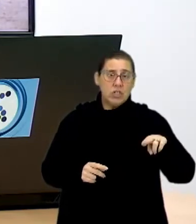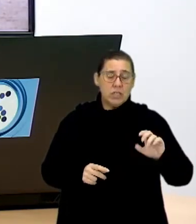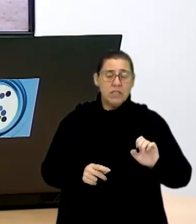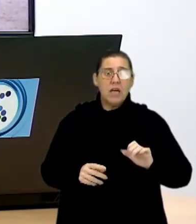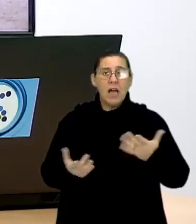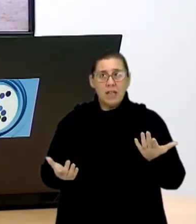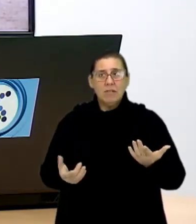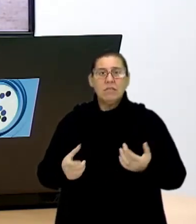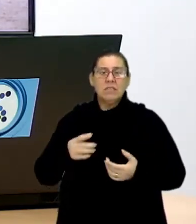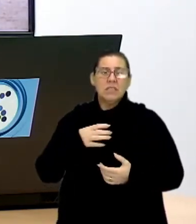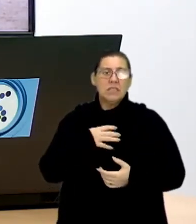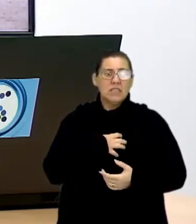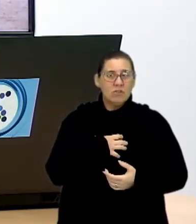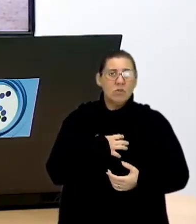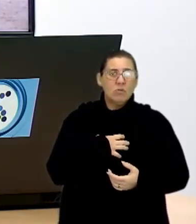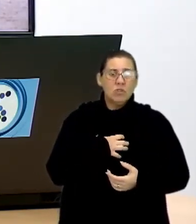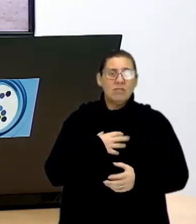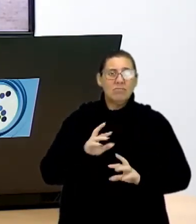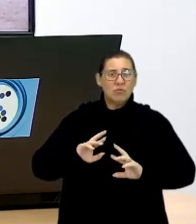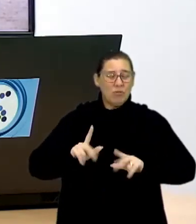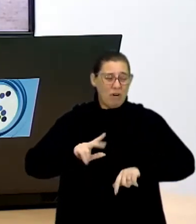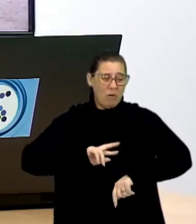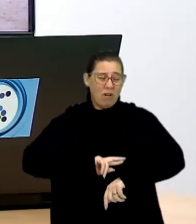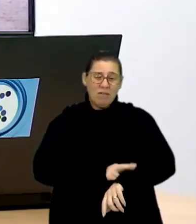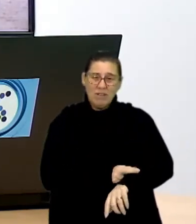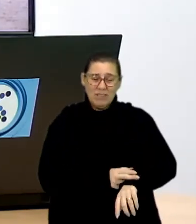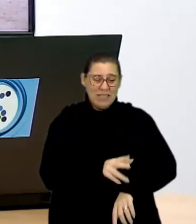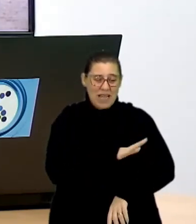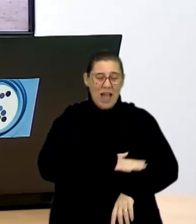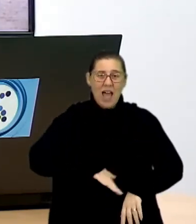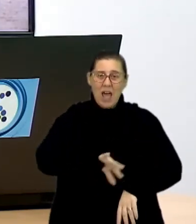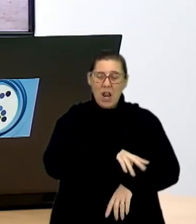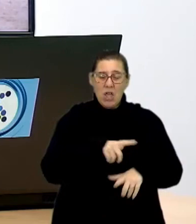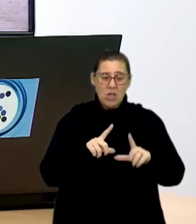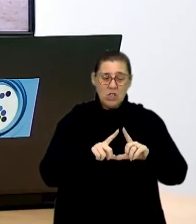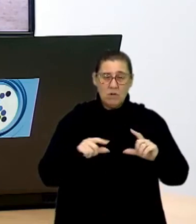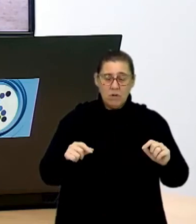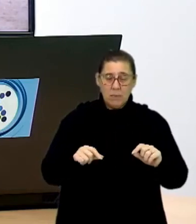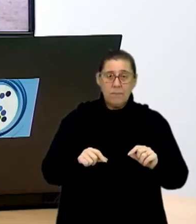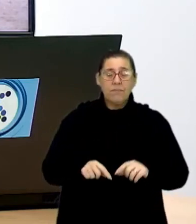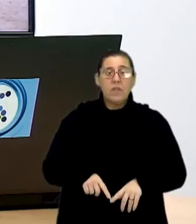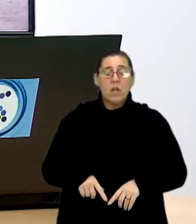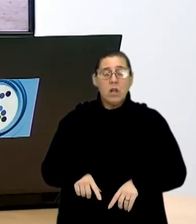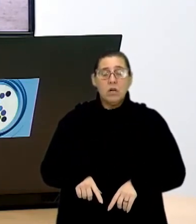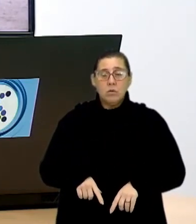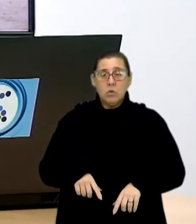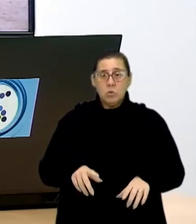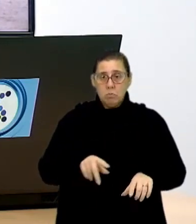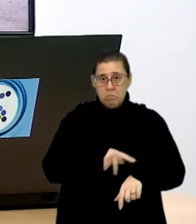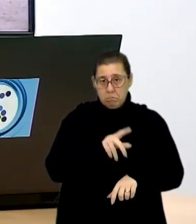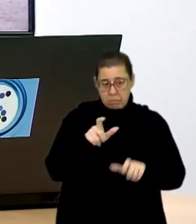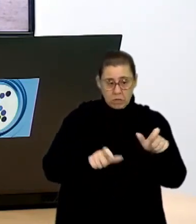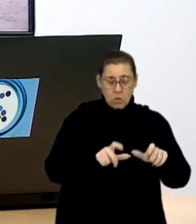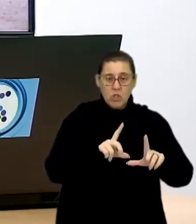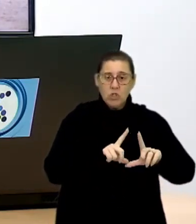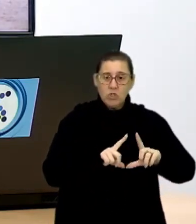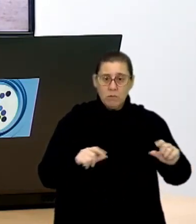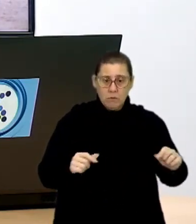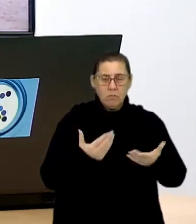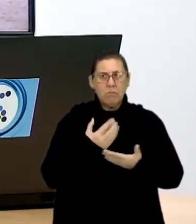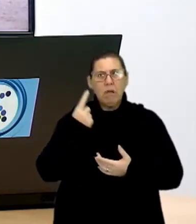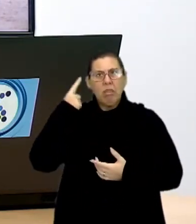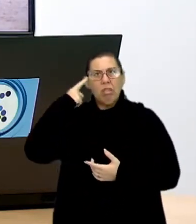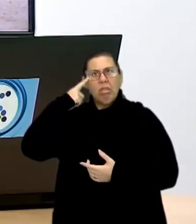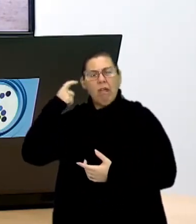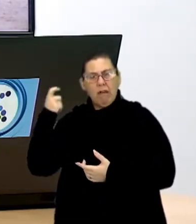um caráter racial nas questões japonesas. Os japoneses começaram a ascender numa ideia de